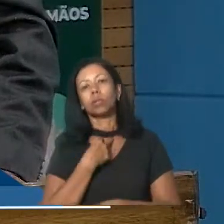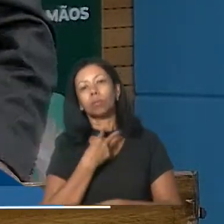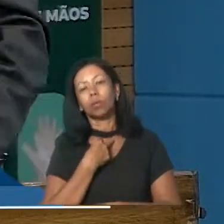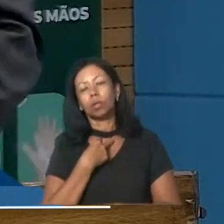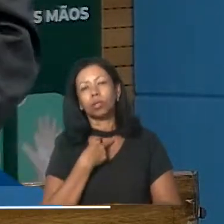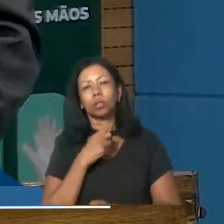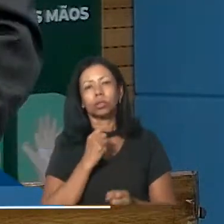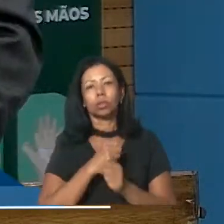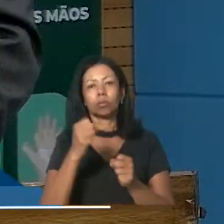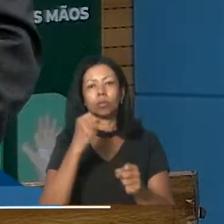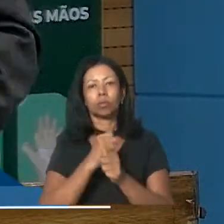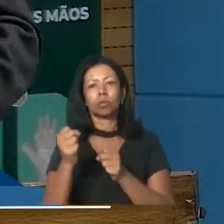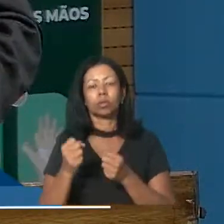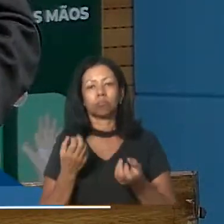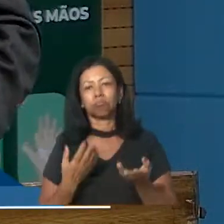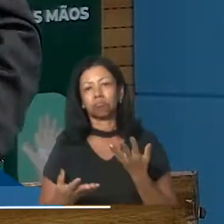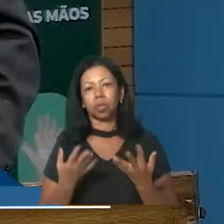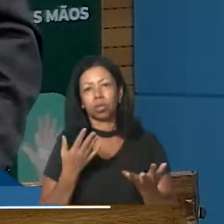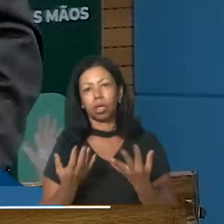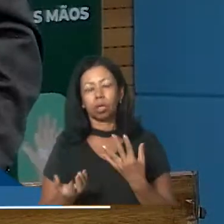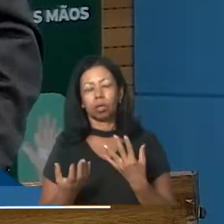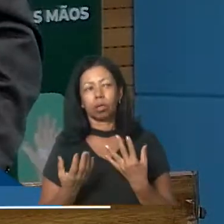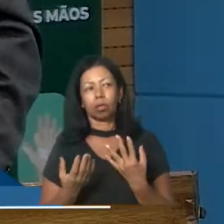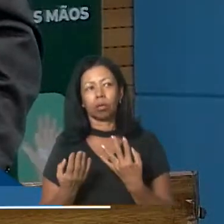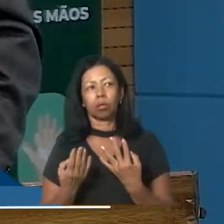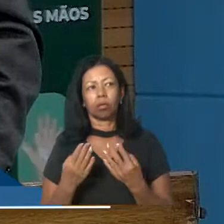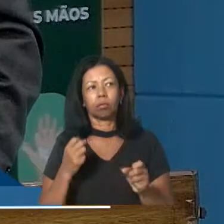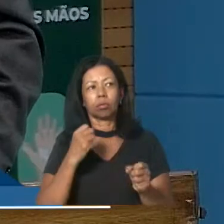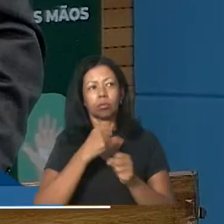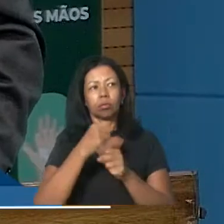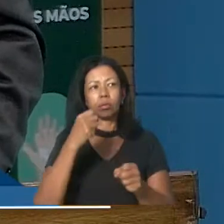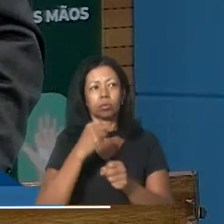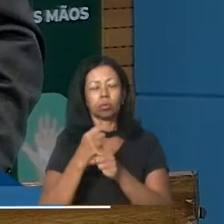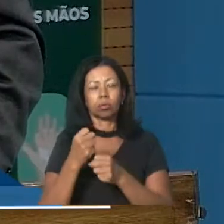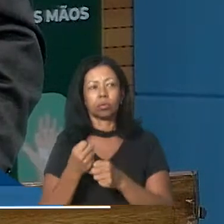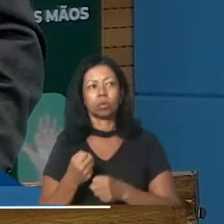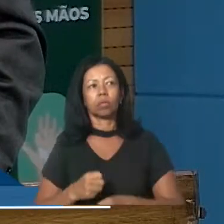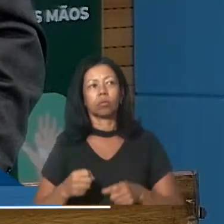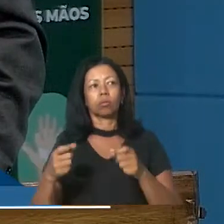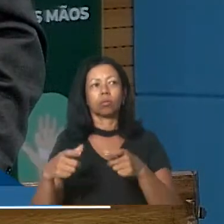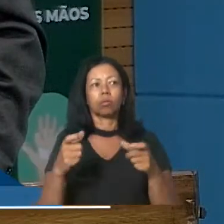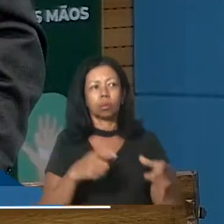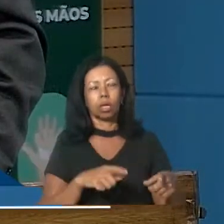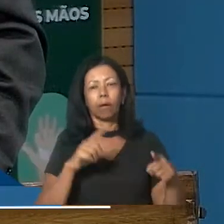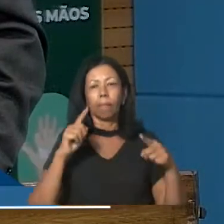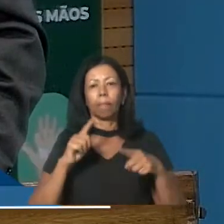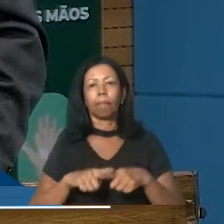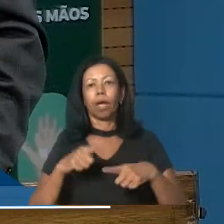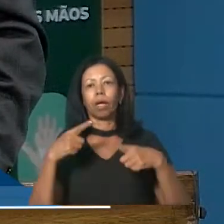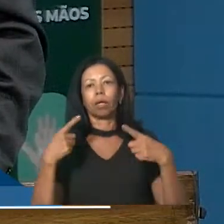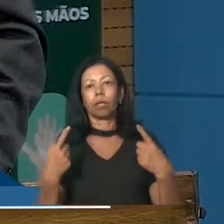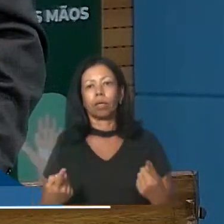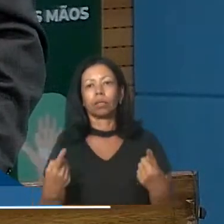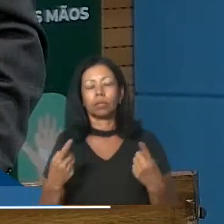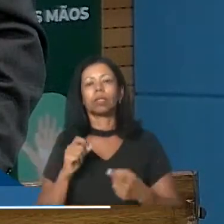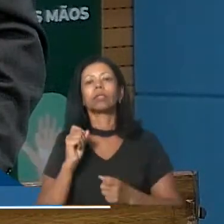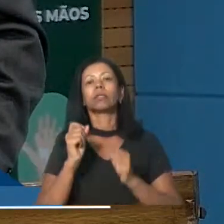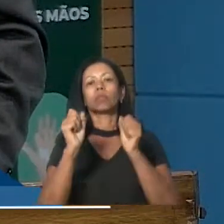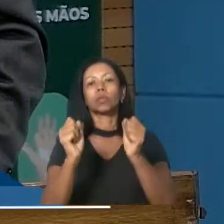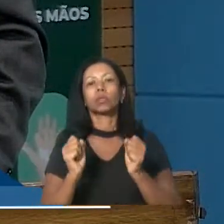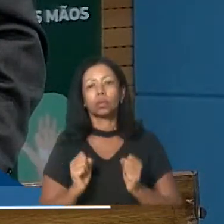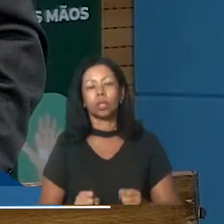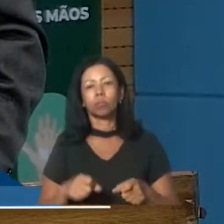ser construído qualquer tipo de construção nesse sentido, mas que